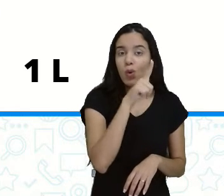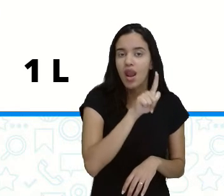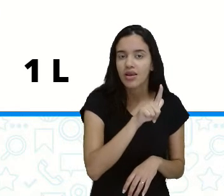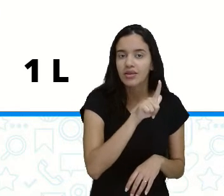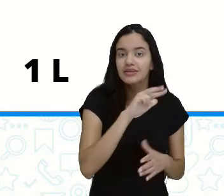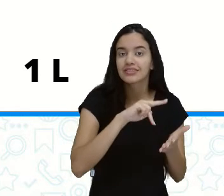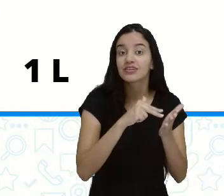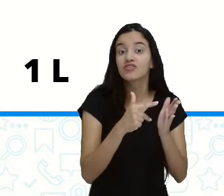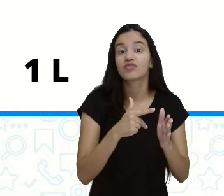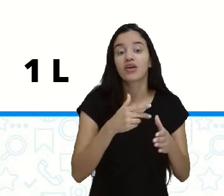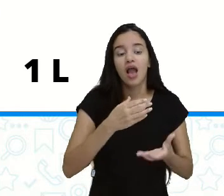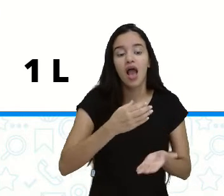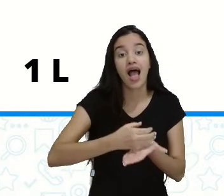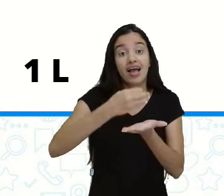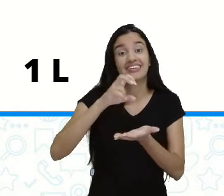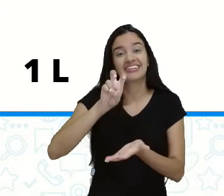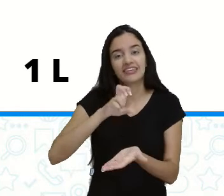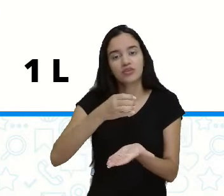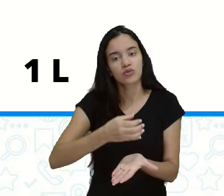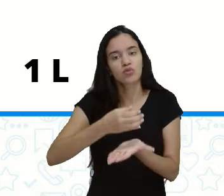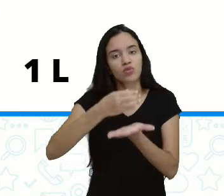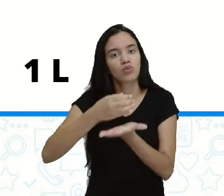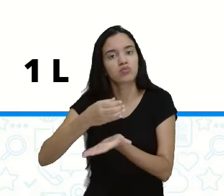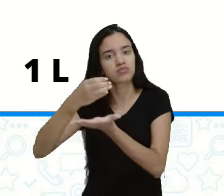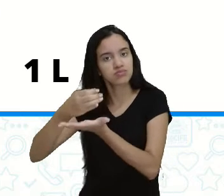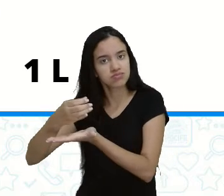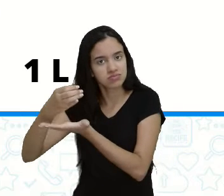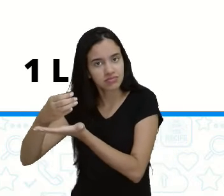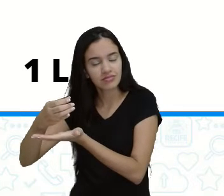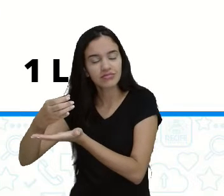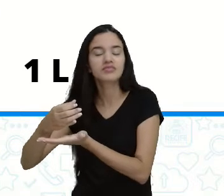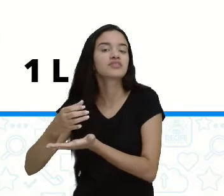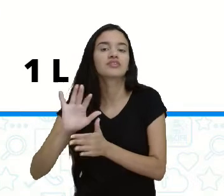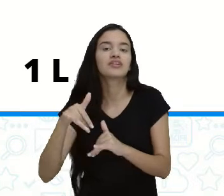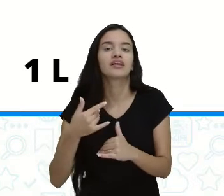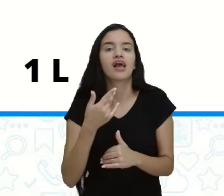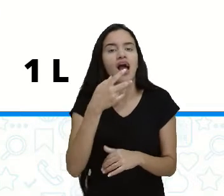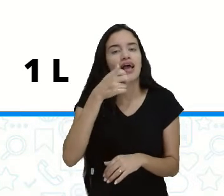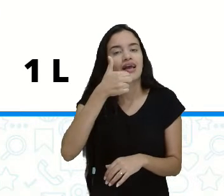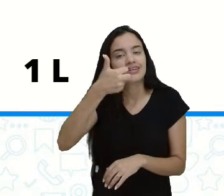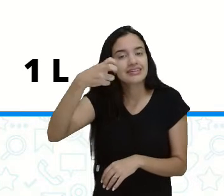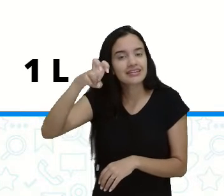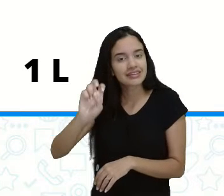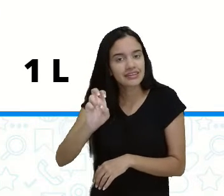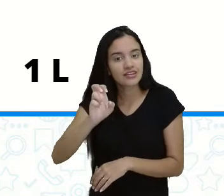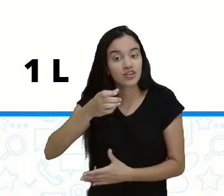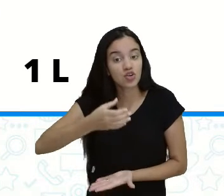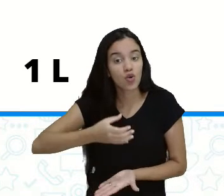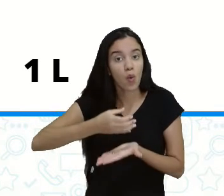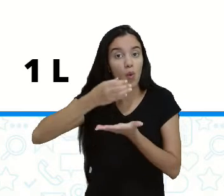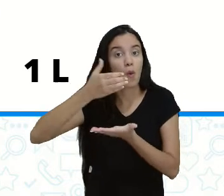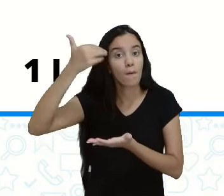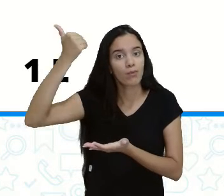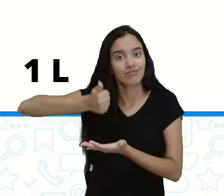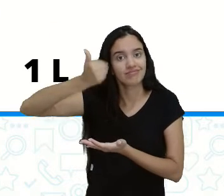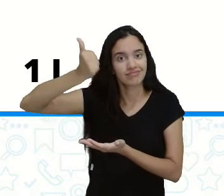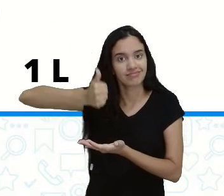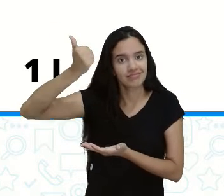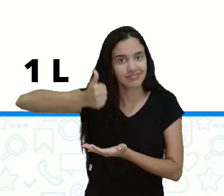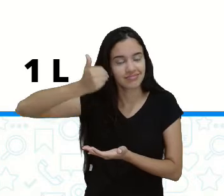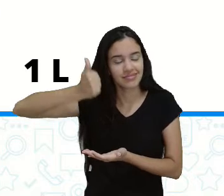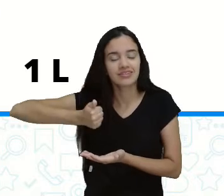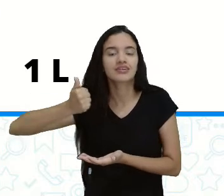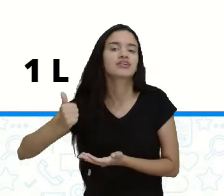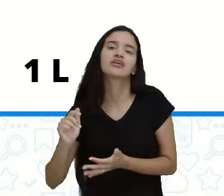de leite. Então, se você tem 3 litros, você vai ter o quê? 15 copos de leite. Então,